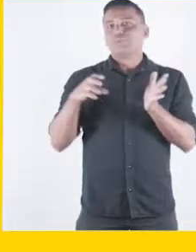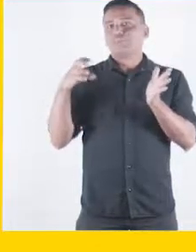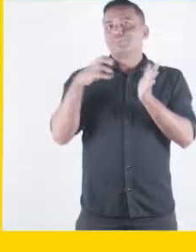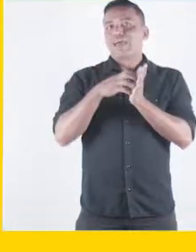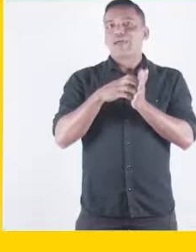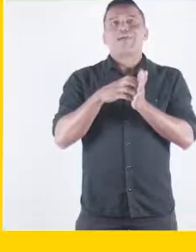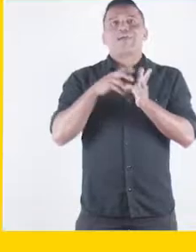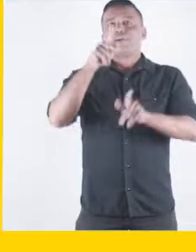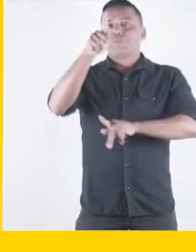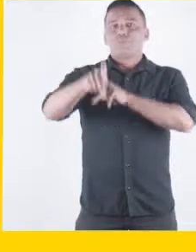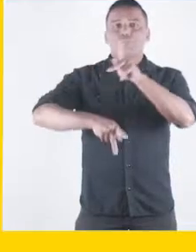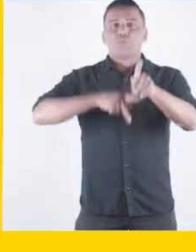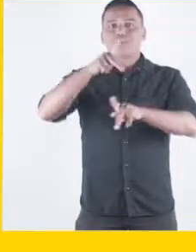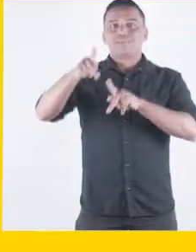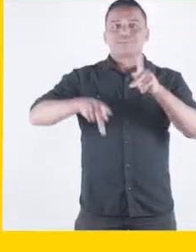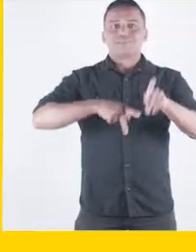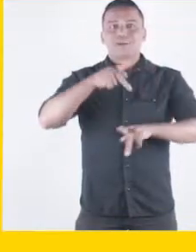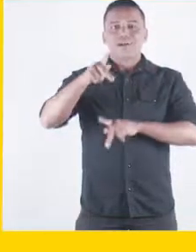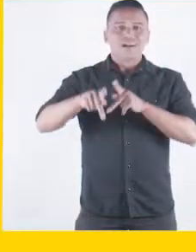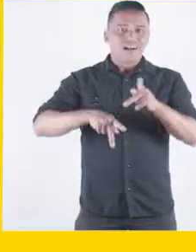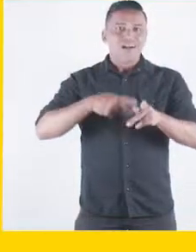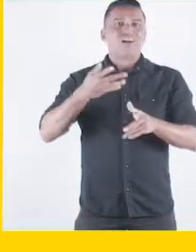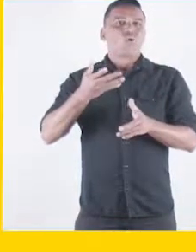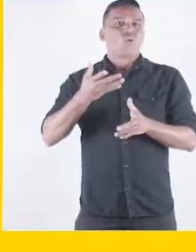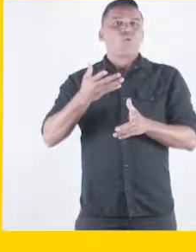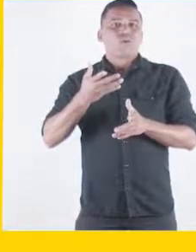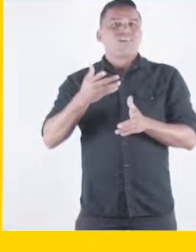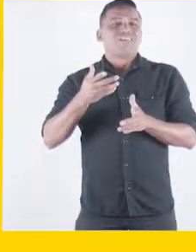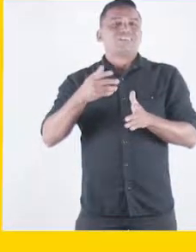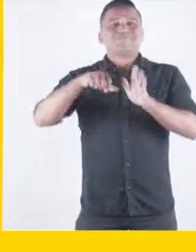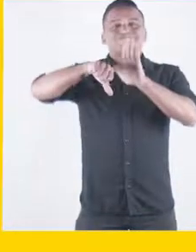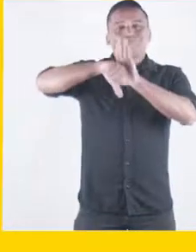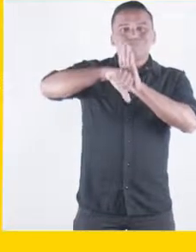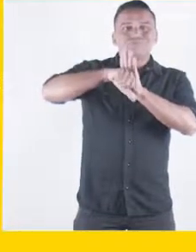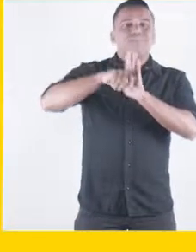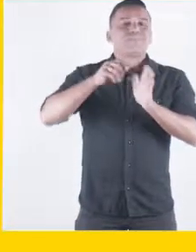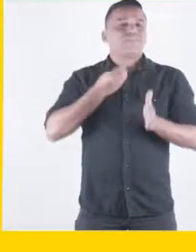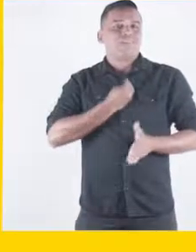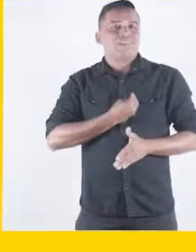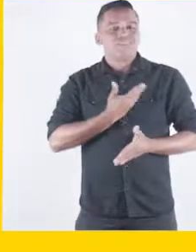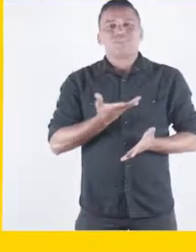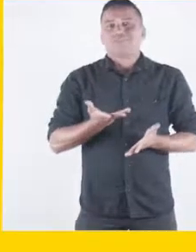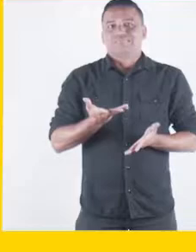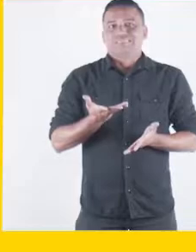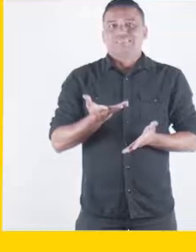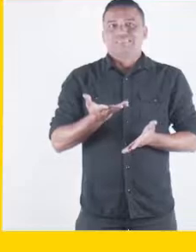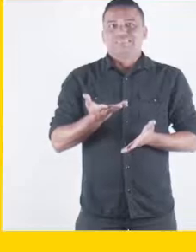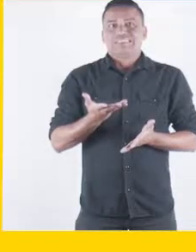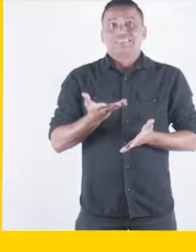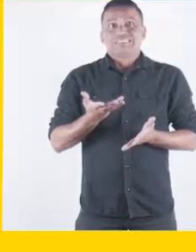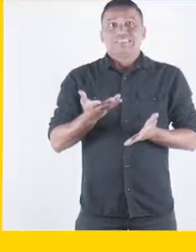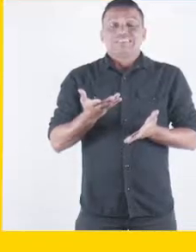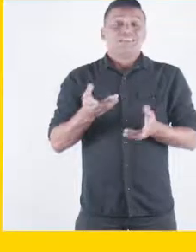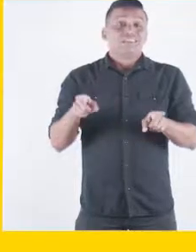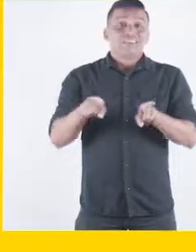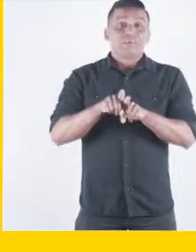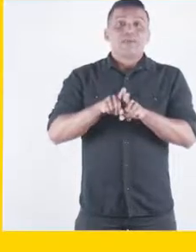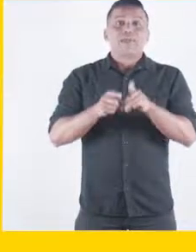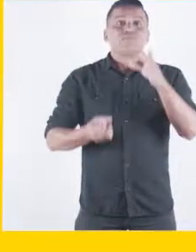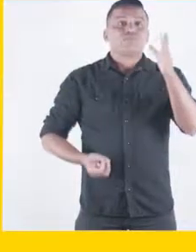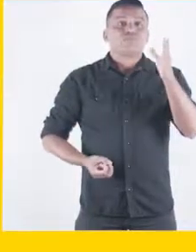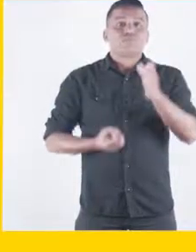Populações Marginalizadas, que é a organização onde hoje eu sou secretário executivo. Antes, eu também participei da